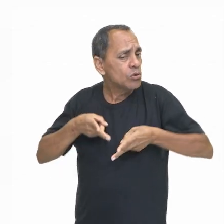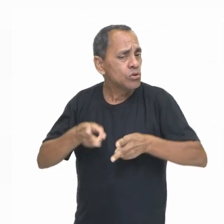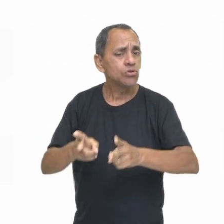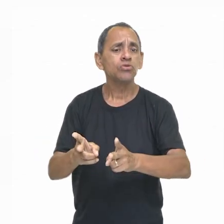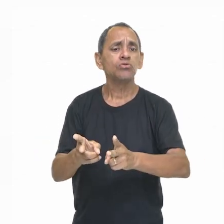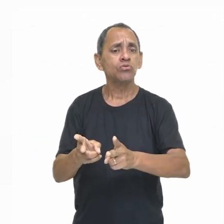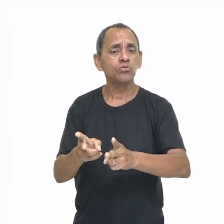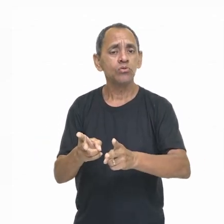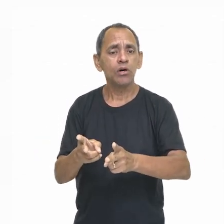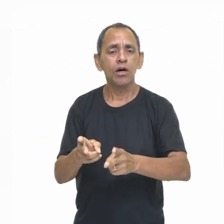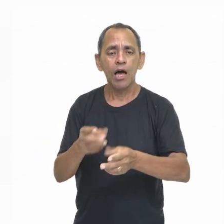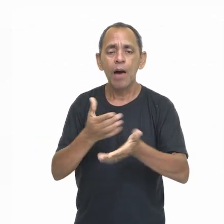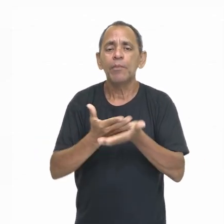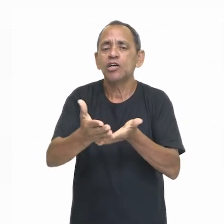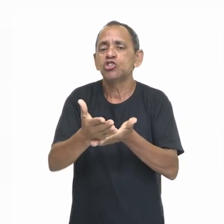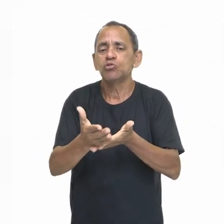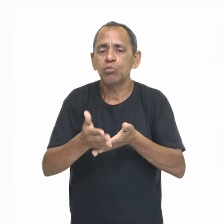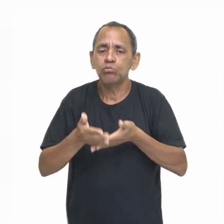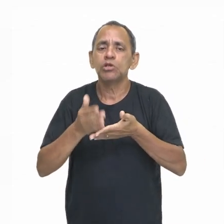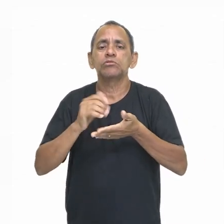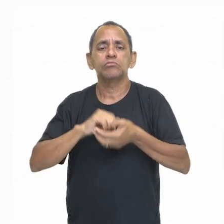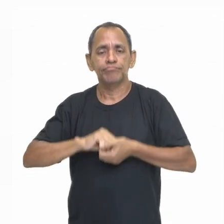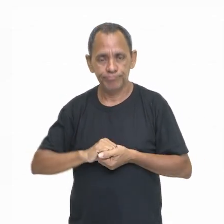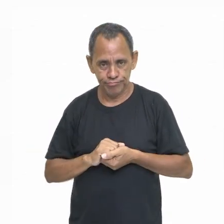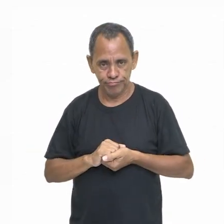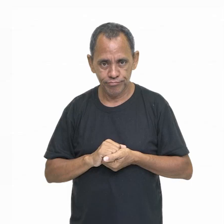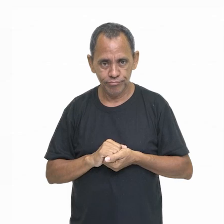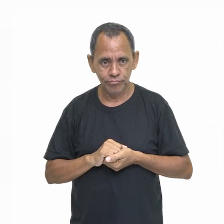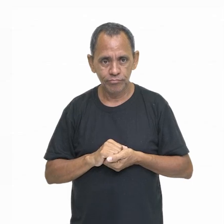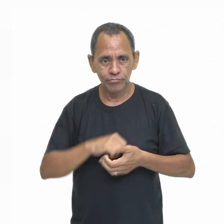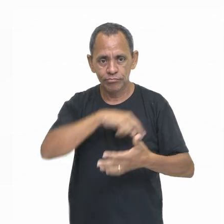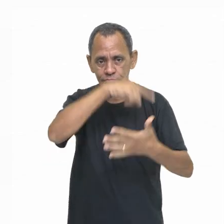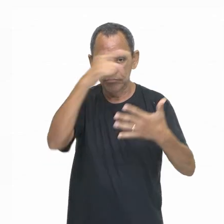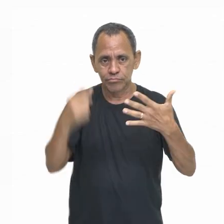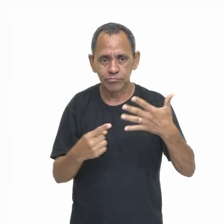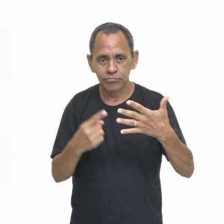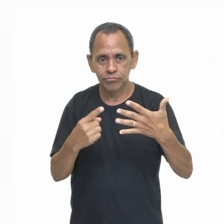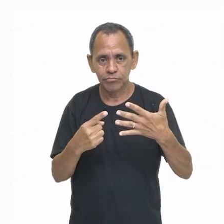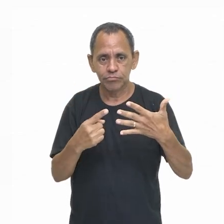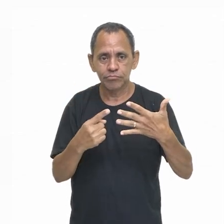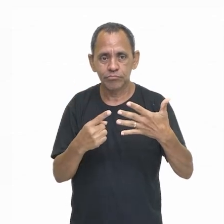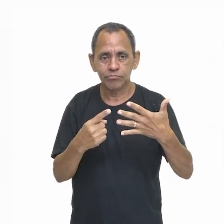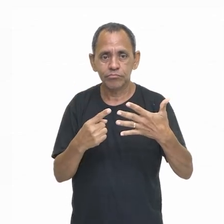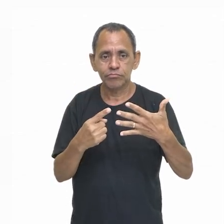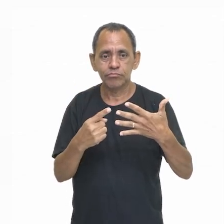vai continuar sendo um shudra. Sabe por quê? Por causa dessa segunda característica, que é a